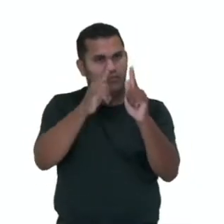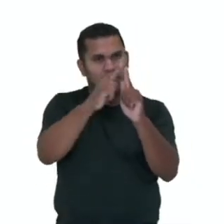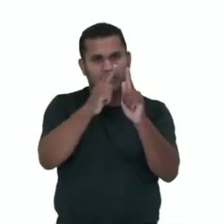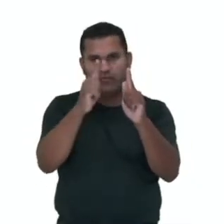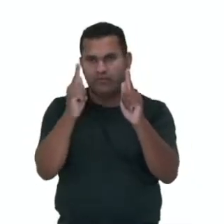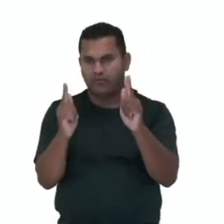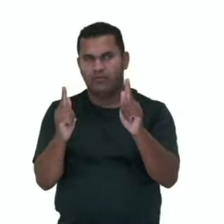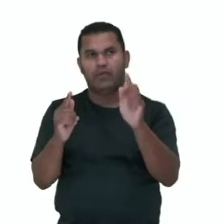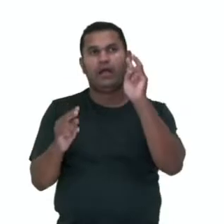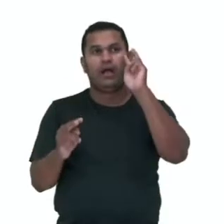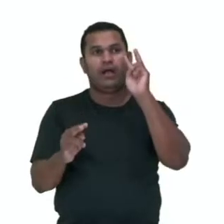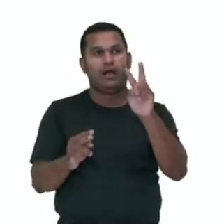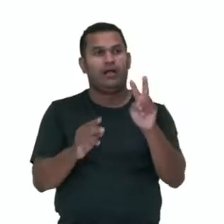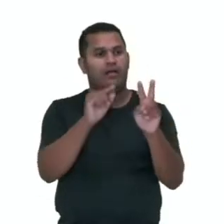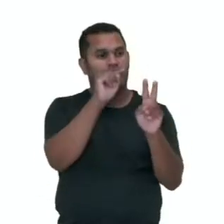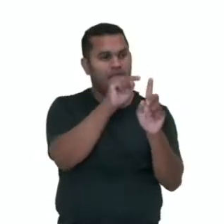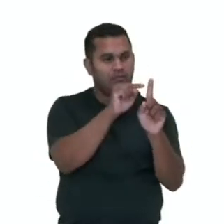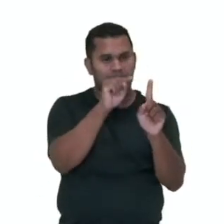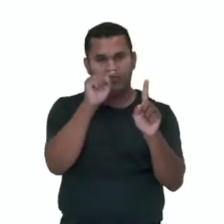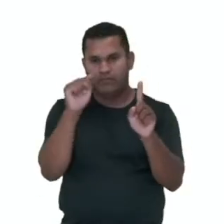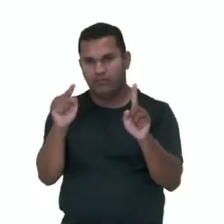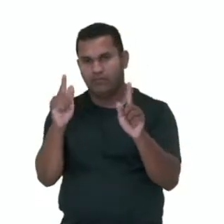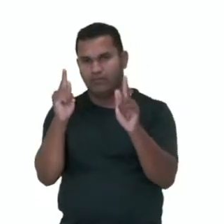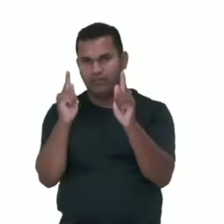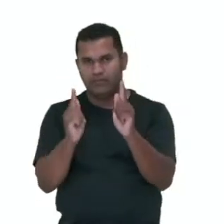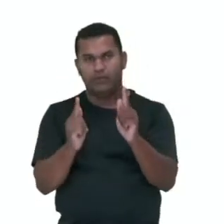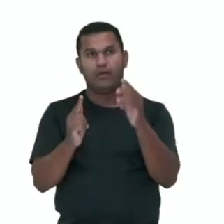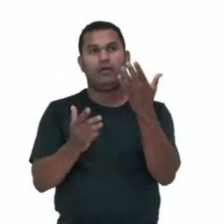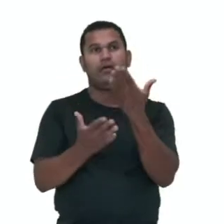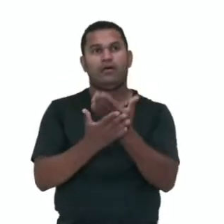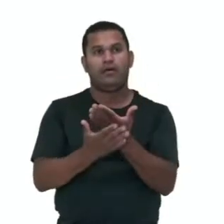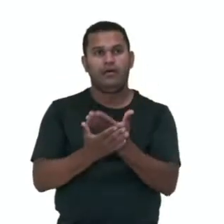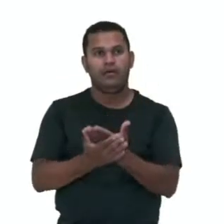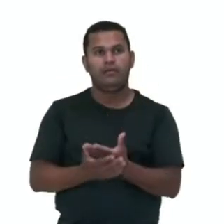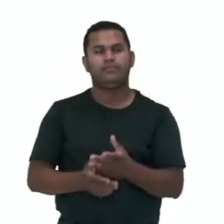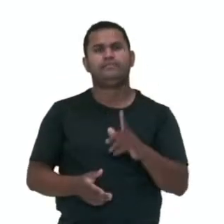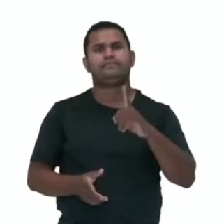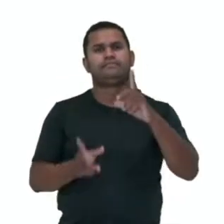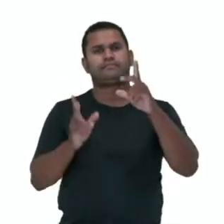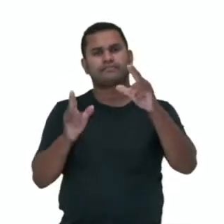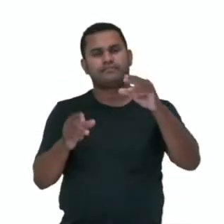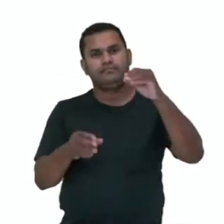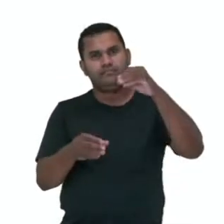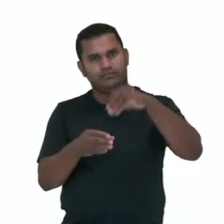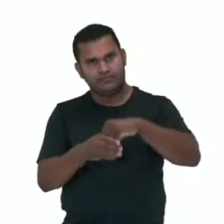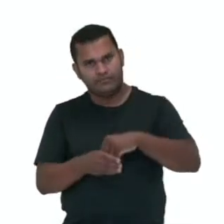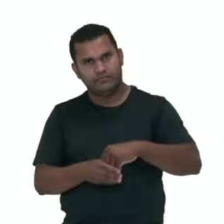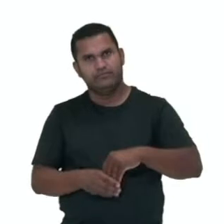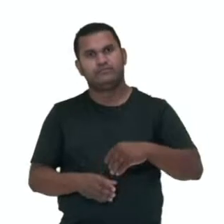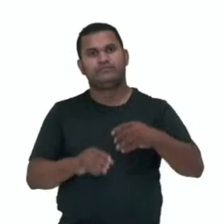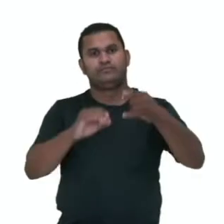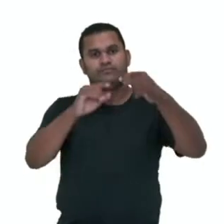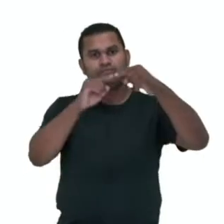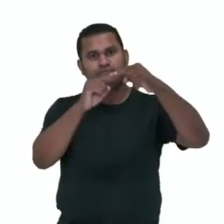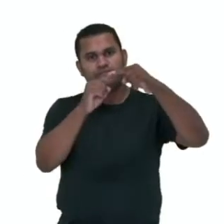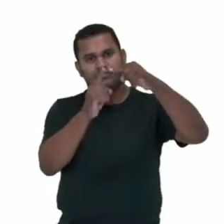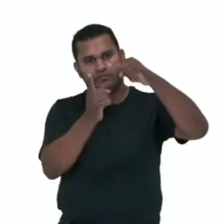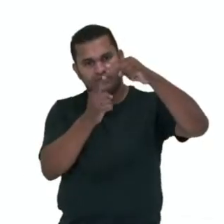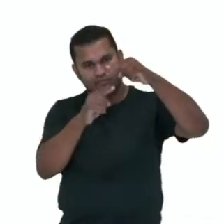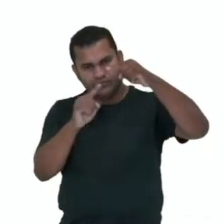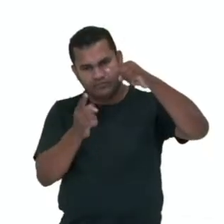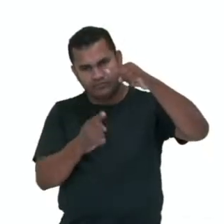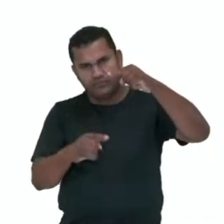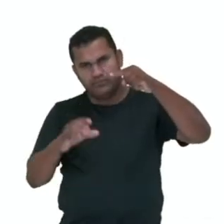em cromossomos homólogos, tá? Então os cromossomos homólogos são aqueles cromossomos irmãos vindo de pai e de mãe